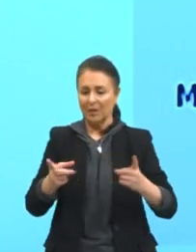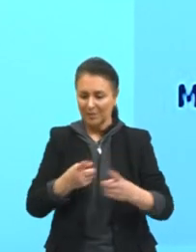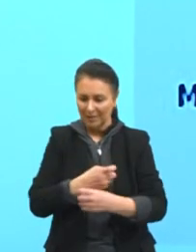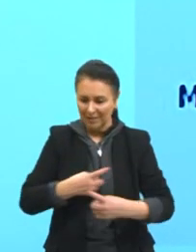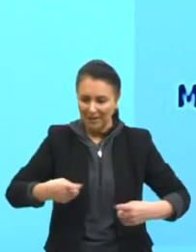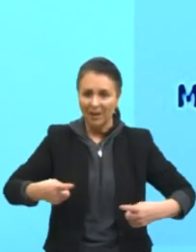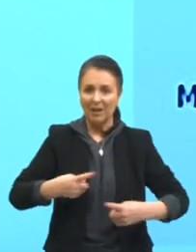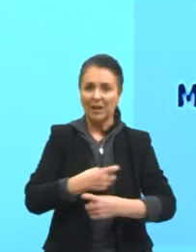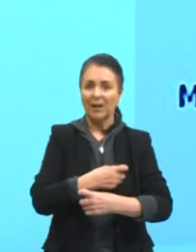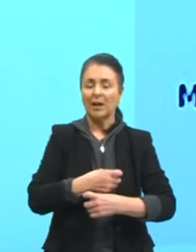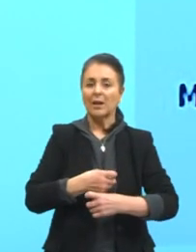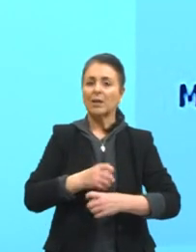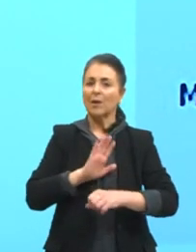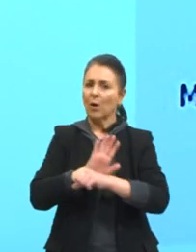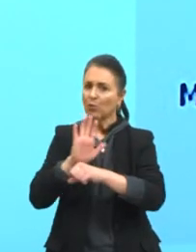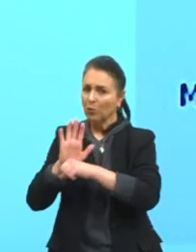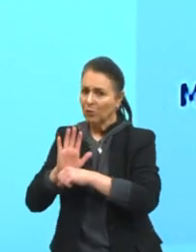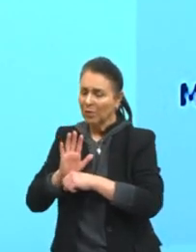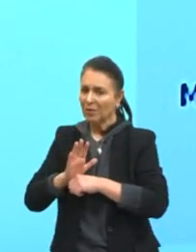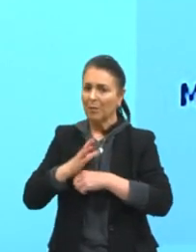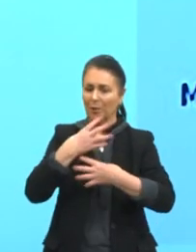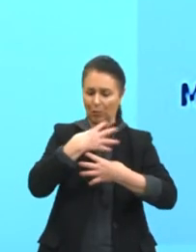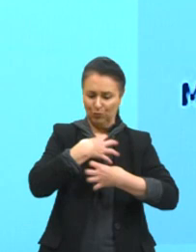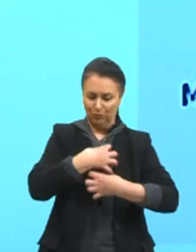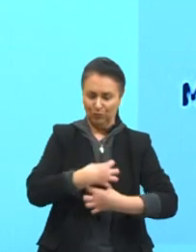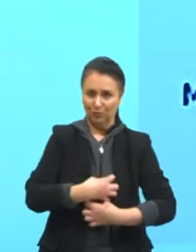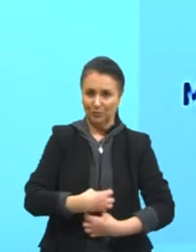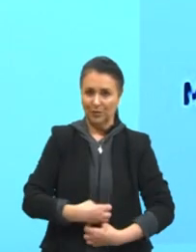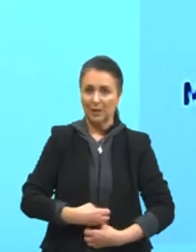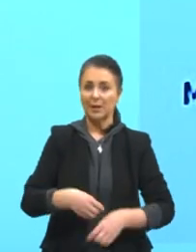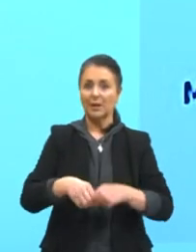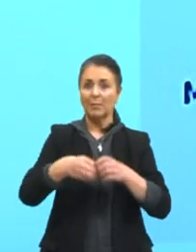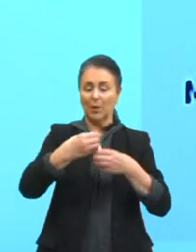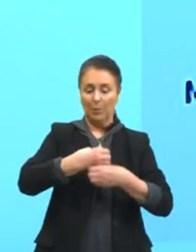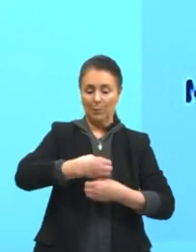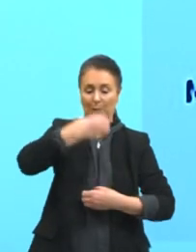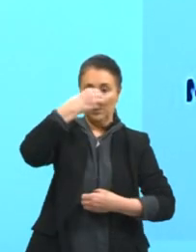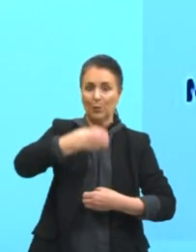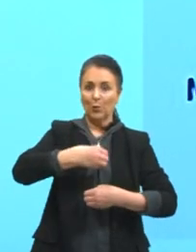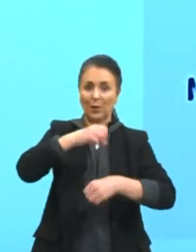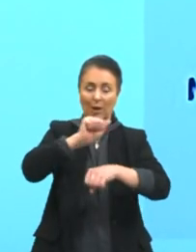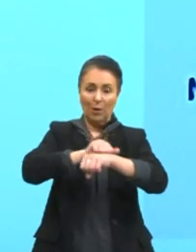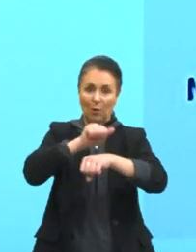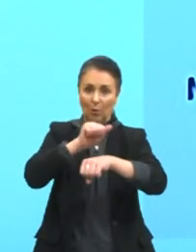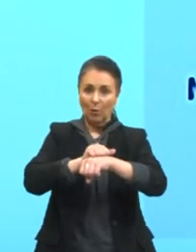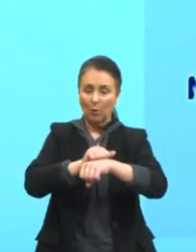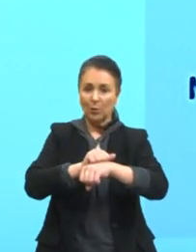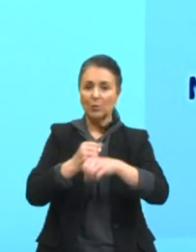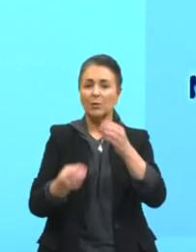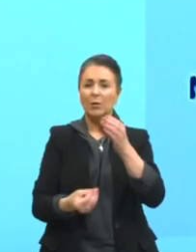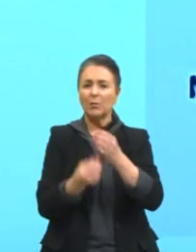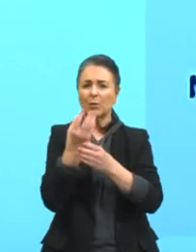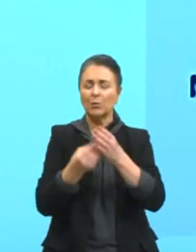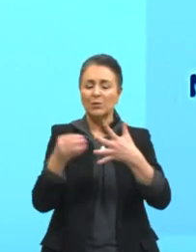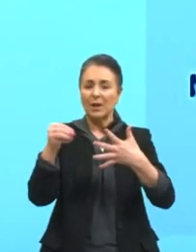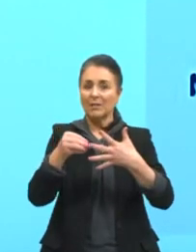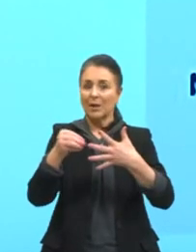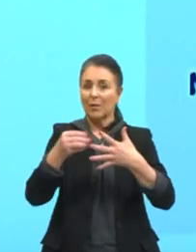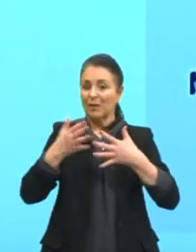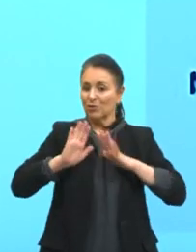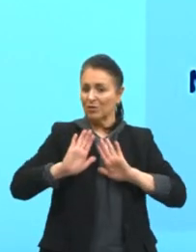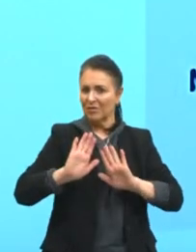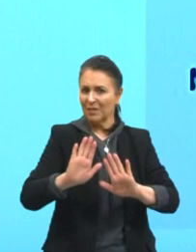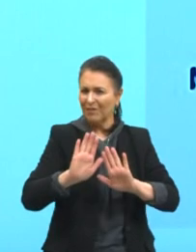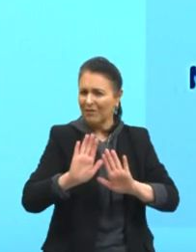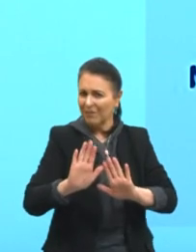digestão a medula óssea que vai produzir as células de defesa algumas células de defesa